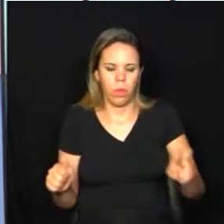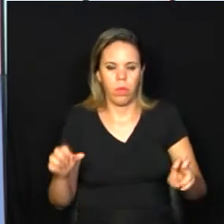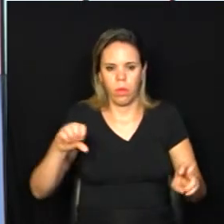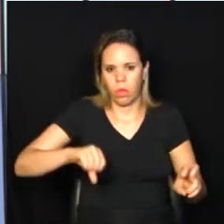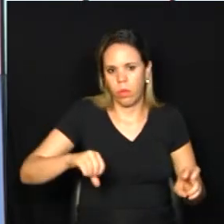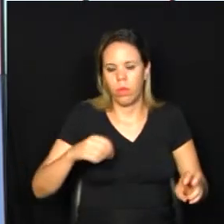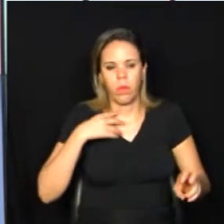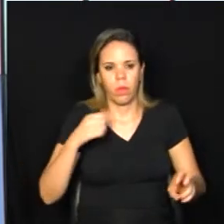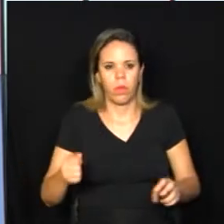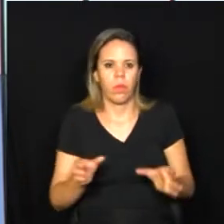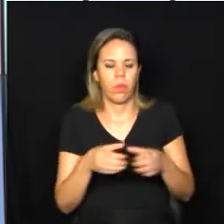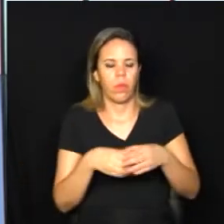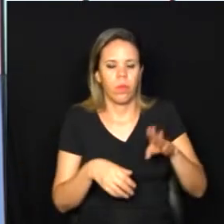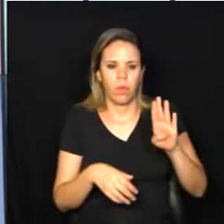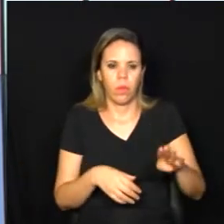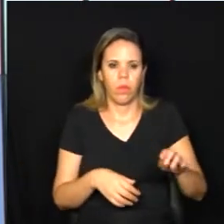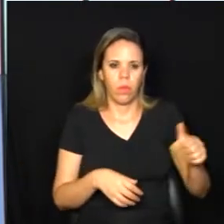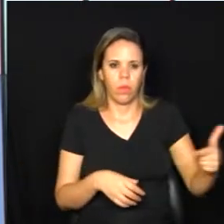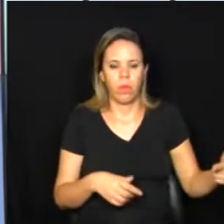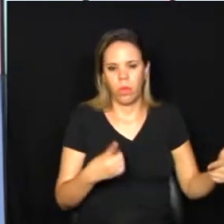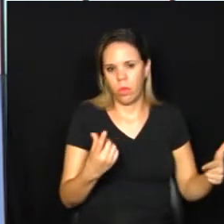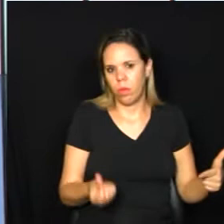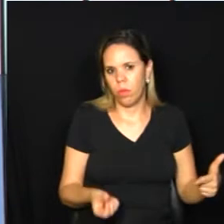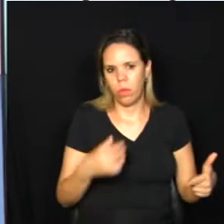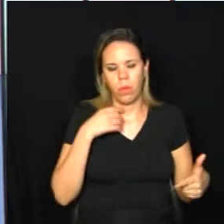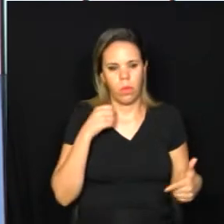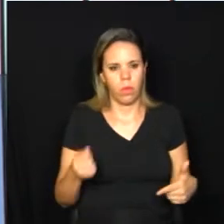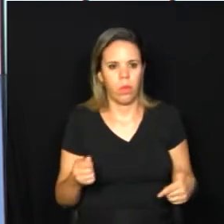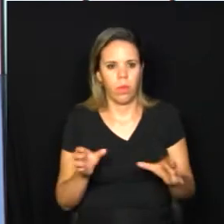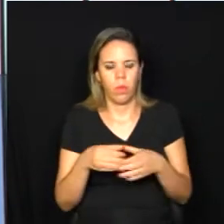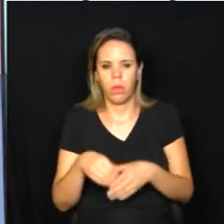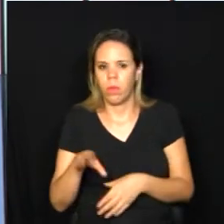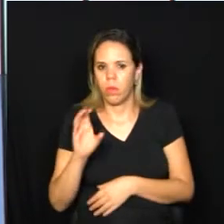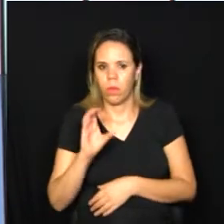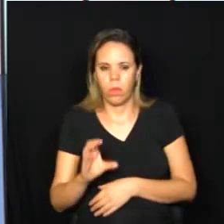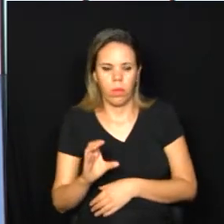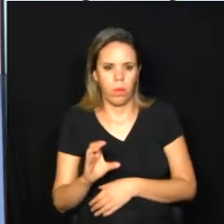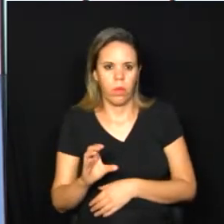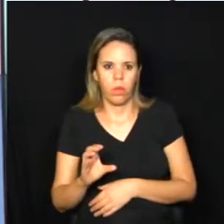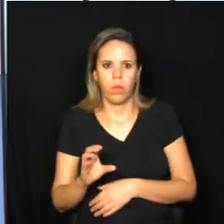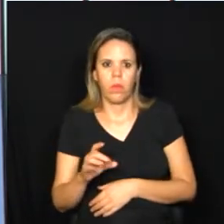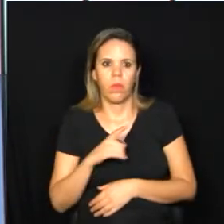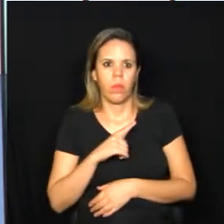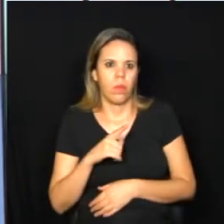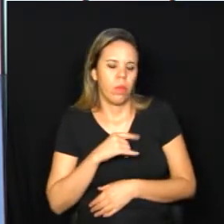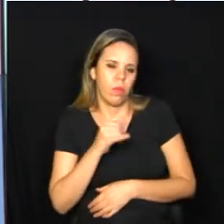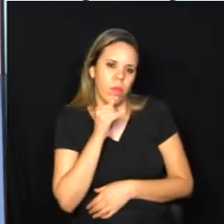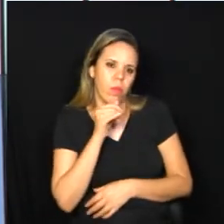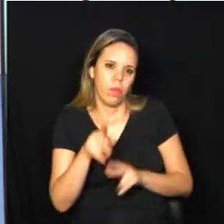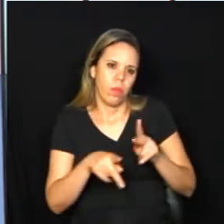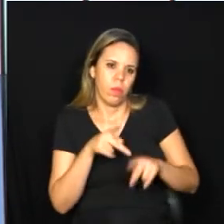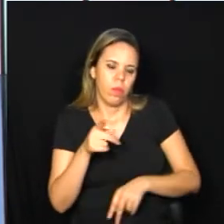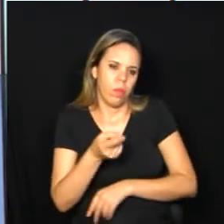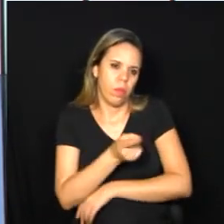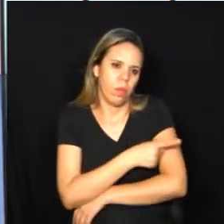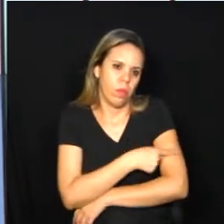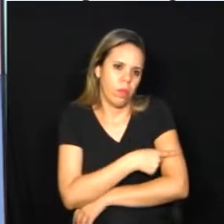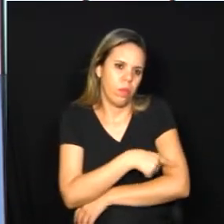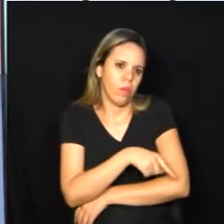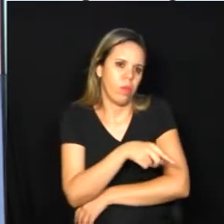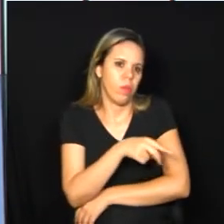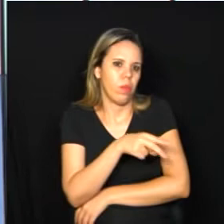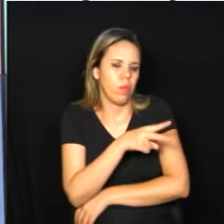a turma B e 12 a 16 de abril a turma C. Ou seja, a gente vai ter aí, por exemplo, o pessoal do primeiro e do segundo